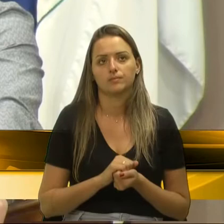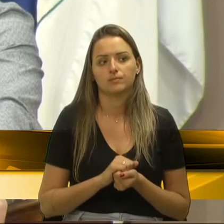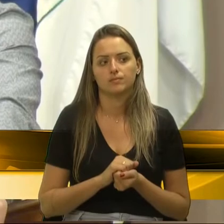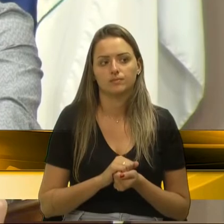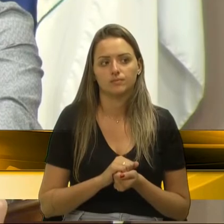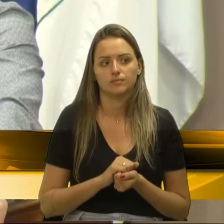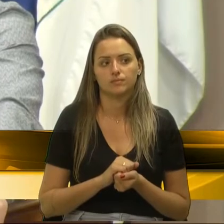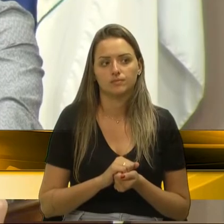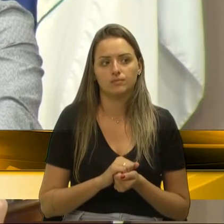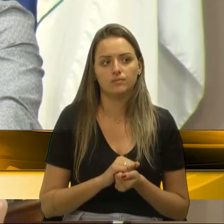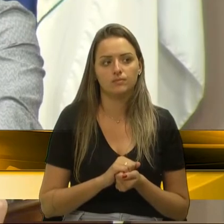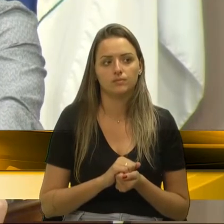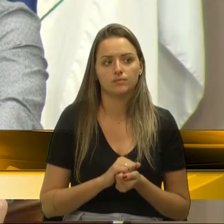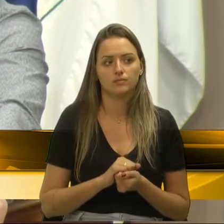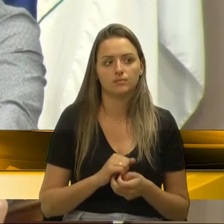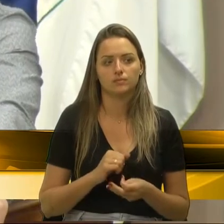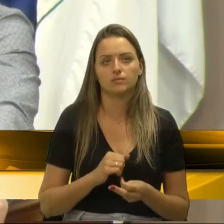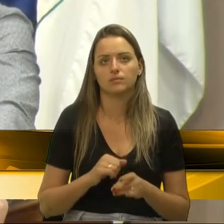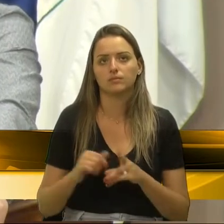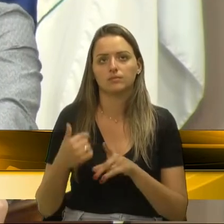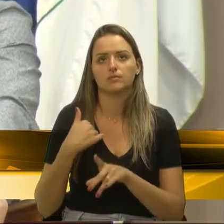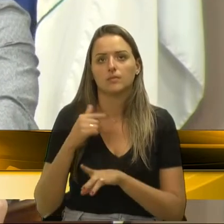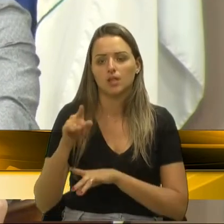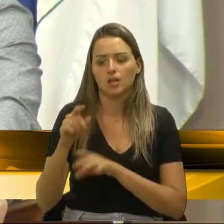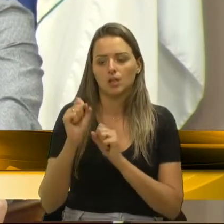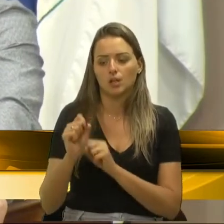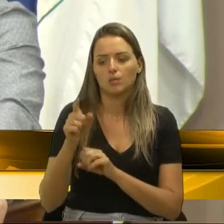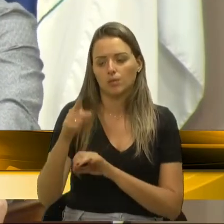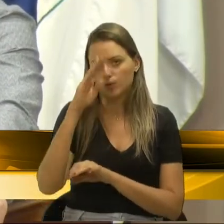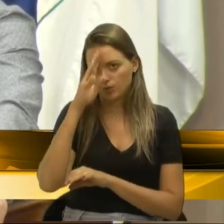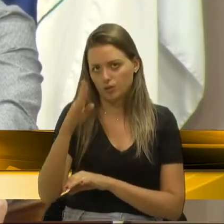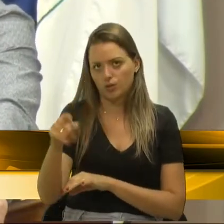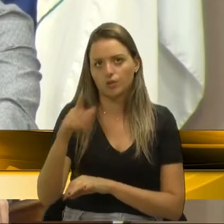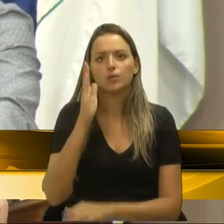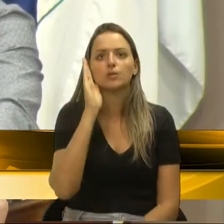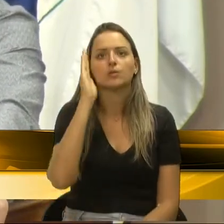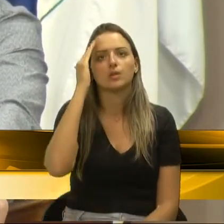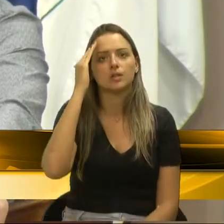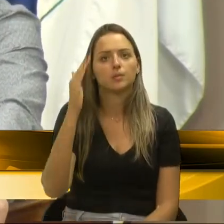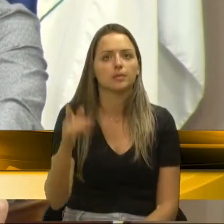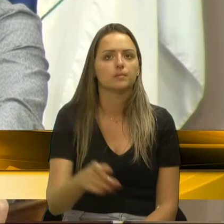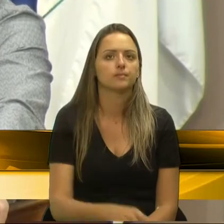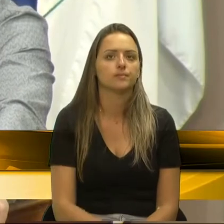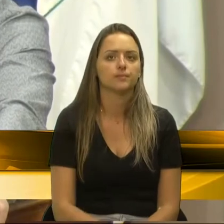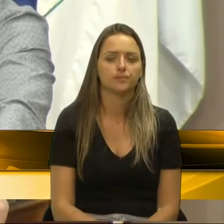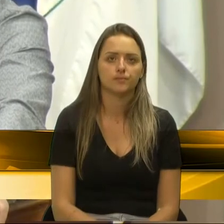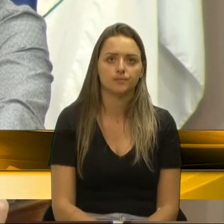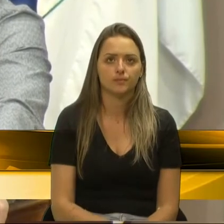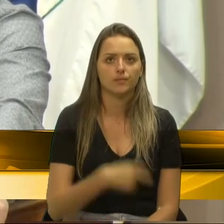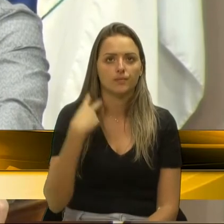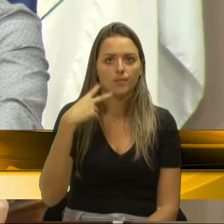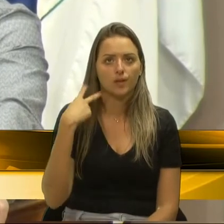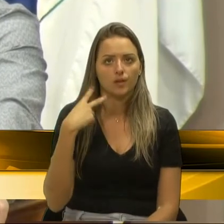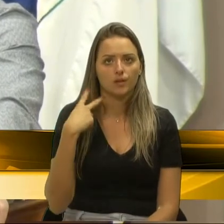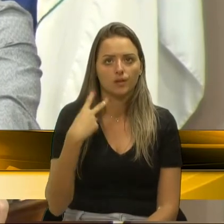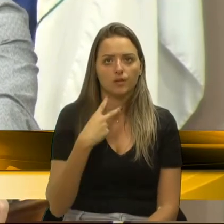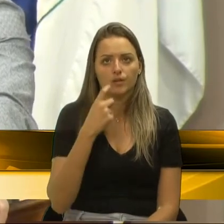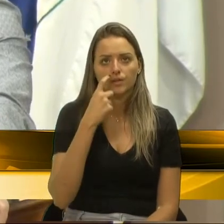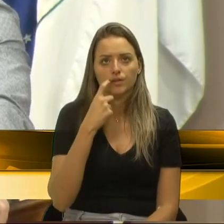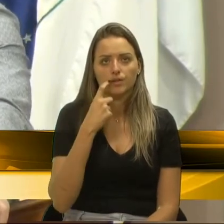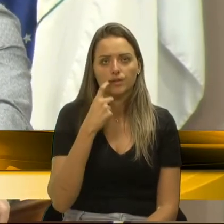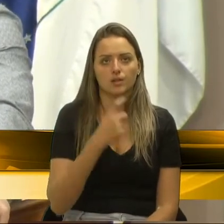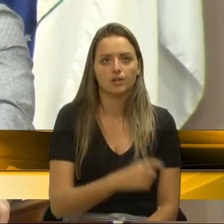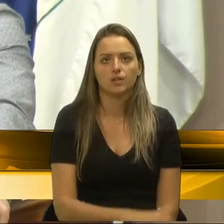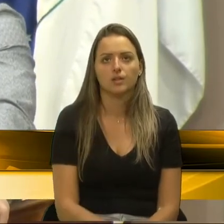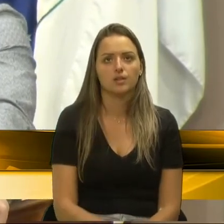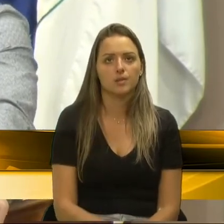de toda a comunidade. De imediato, então, vereador Felipe, sua parte. Vereador Wagner,